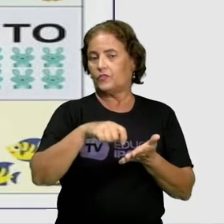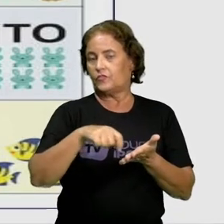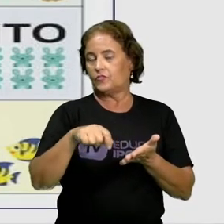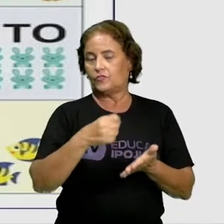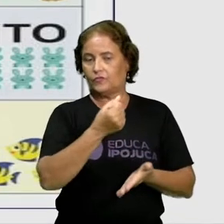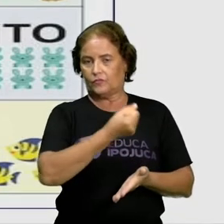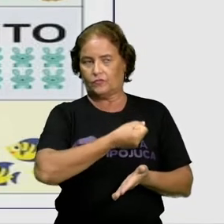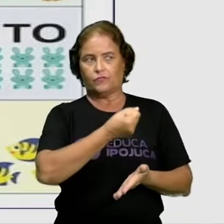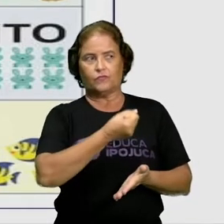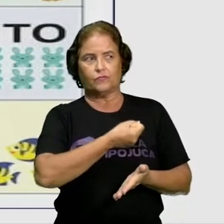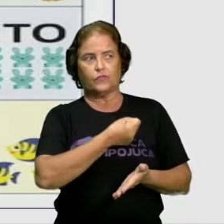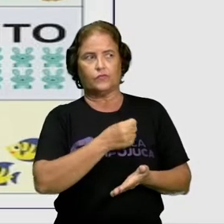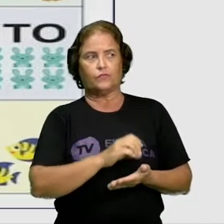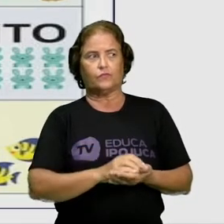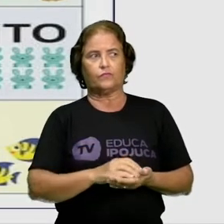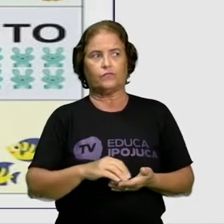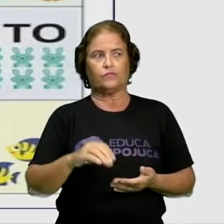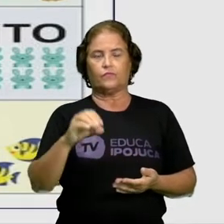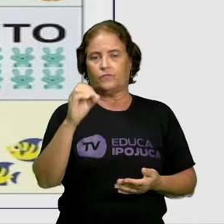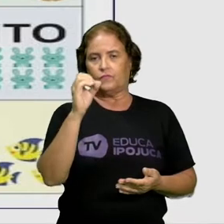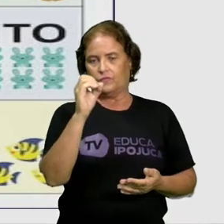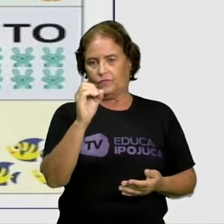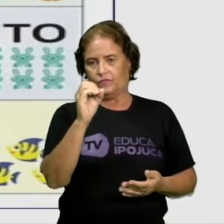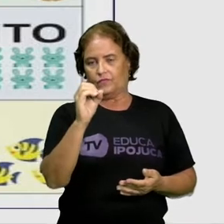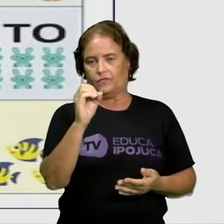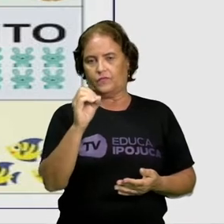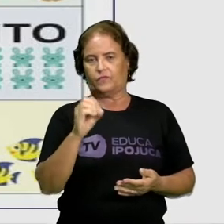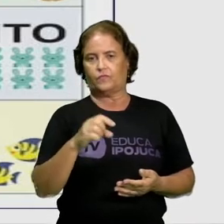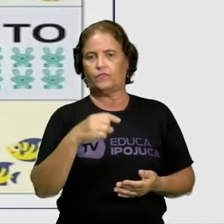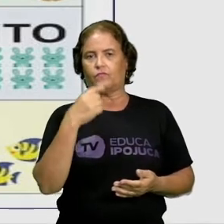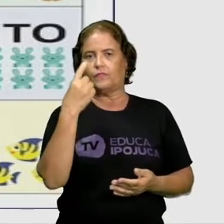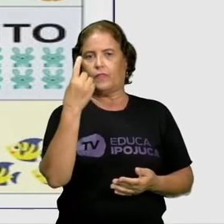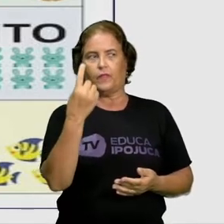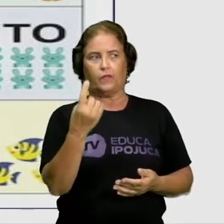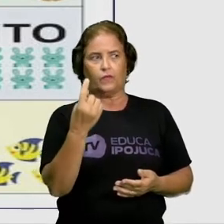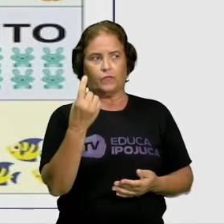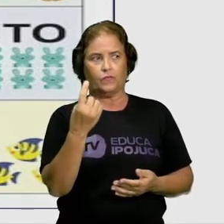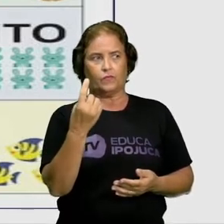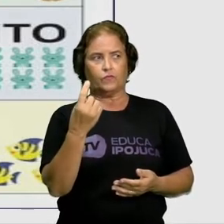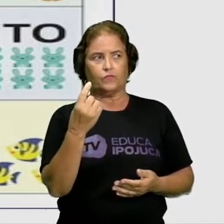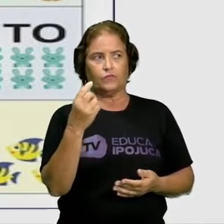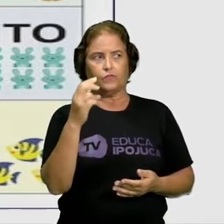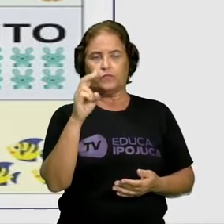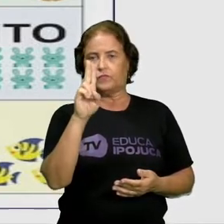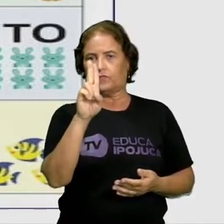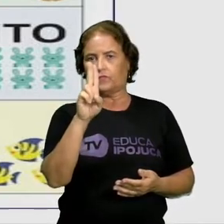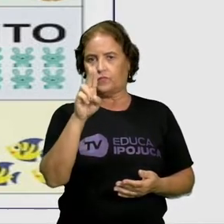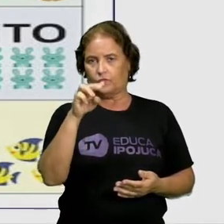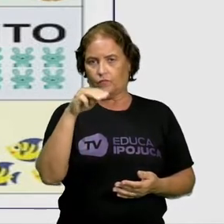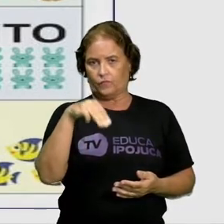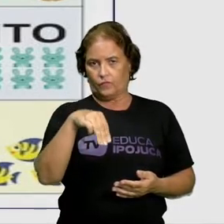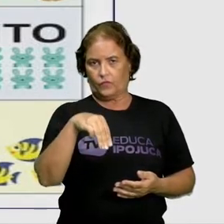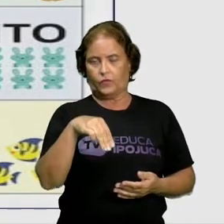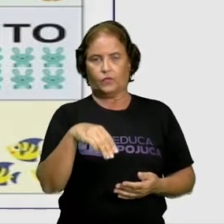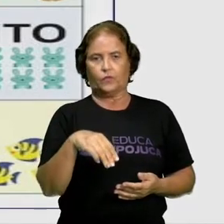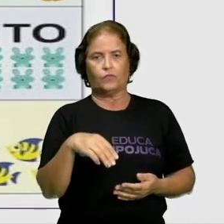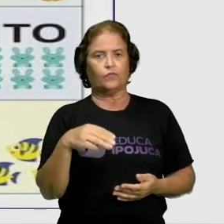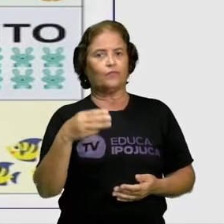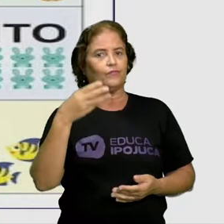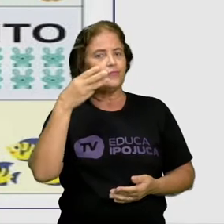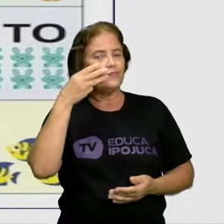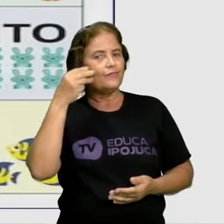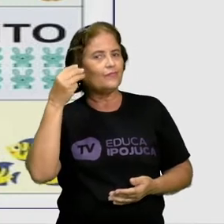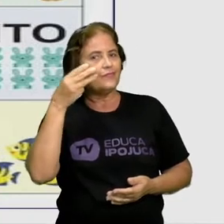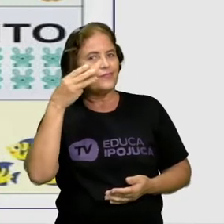prestem bastante atenção. Nós temos o zero, temos aqui um gatinho, aqui